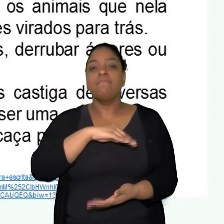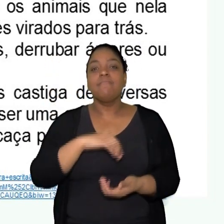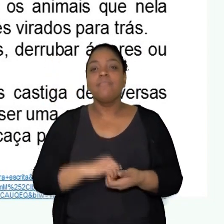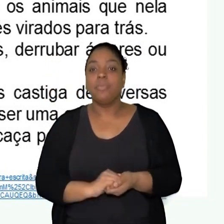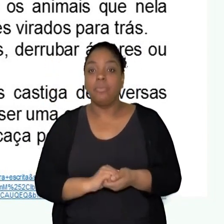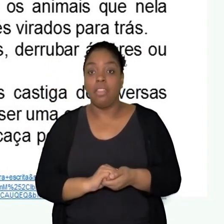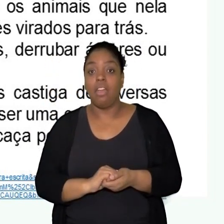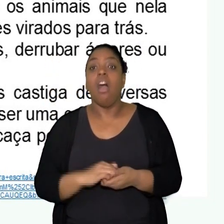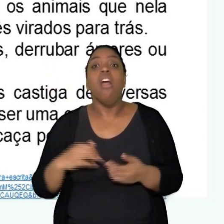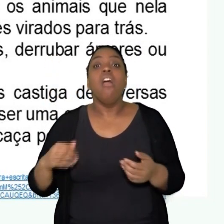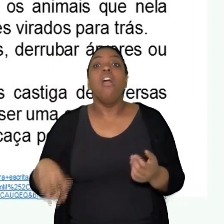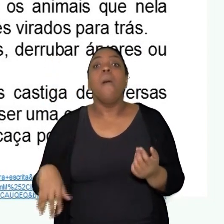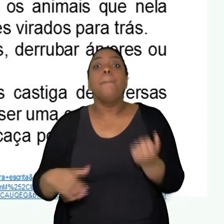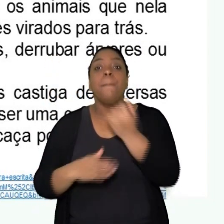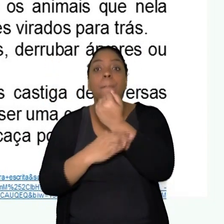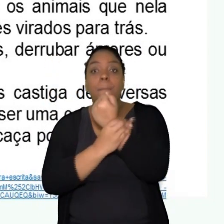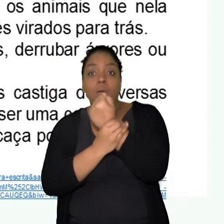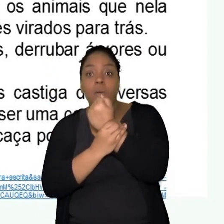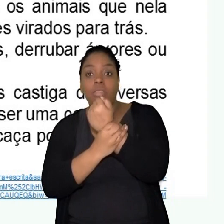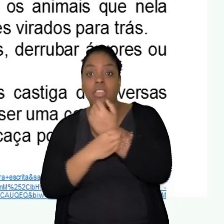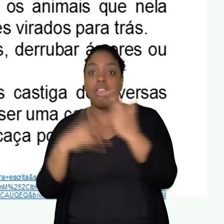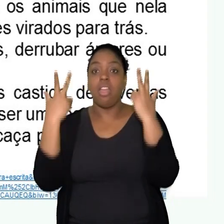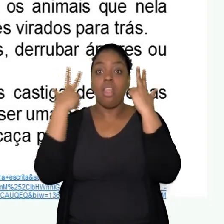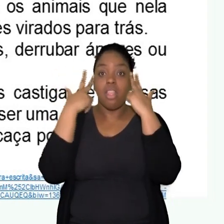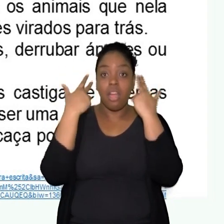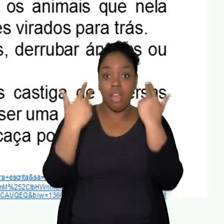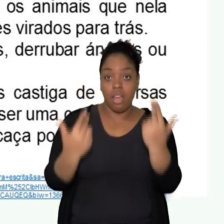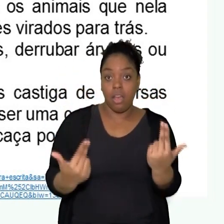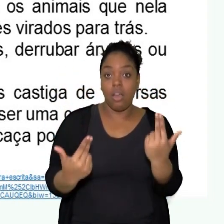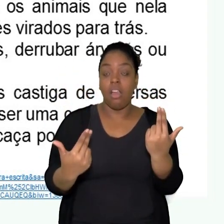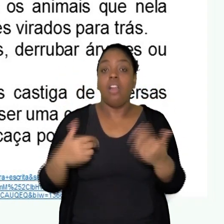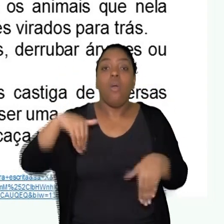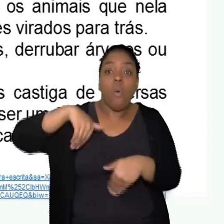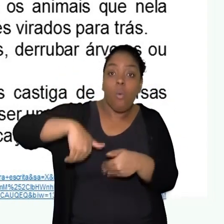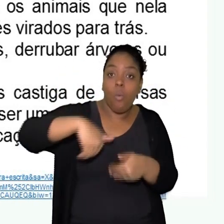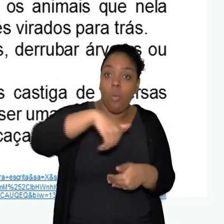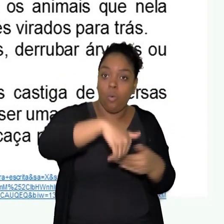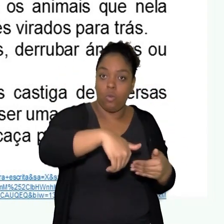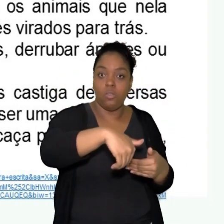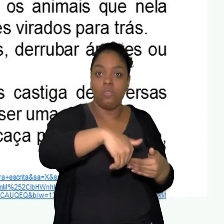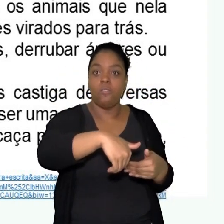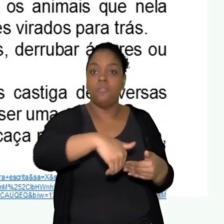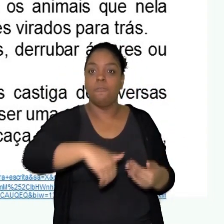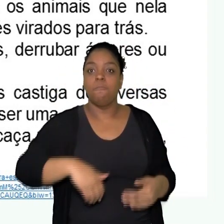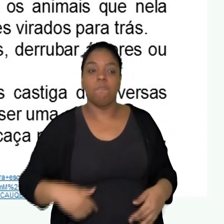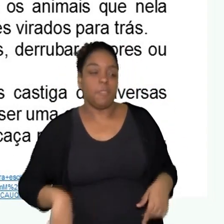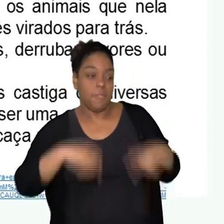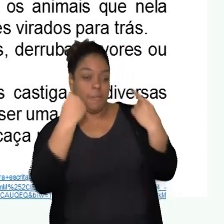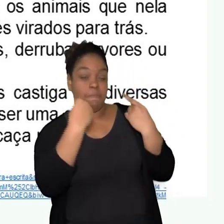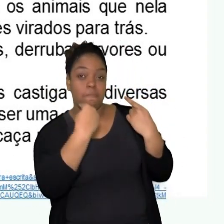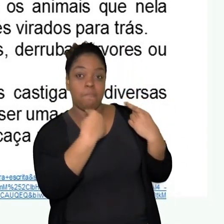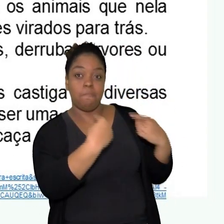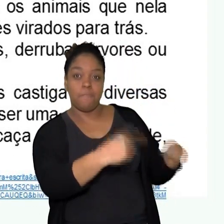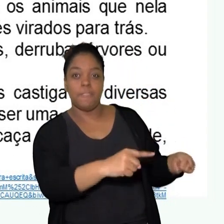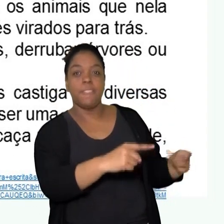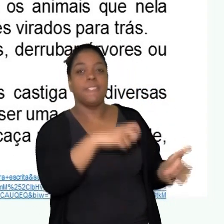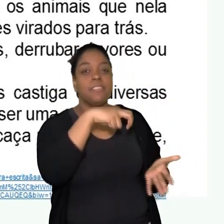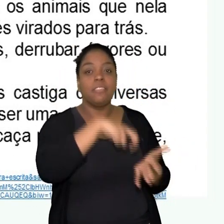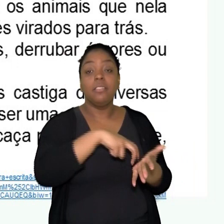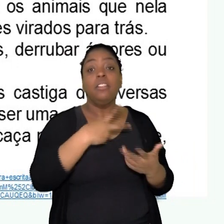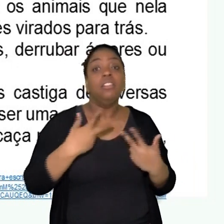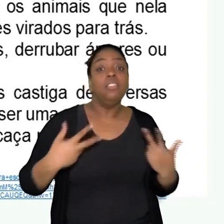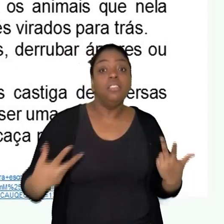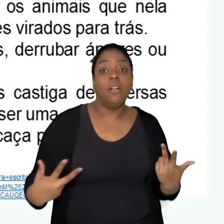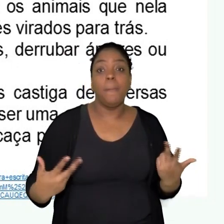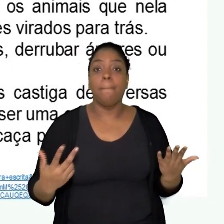a natureza, o Curupira ataca seus inimigos e os castiga de diversas maneiras. Faz com